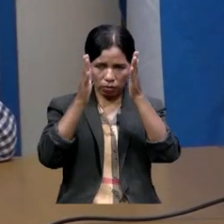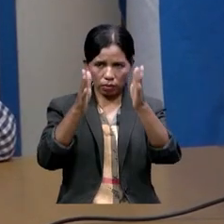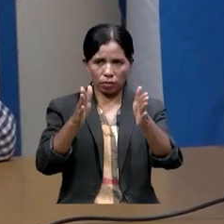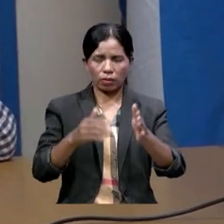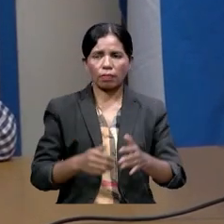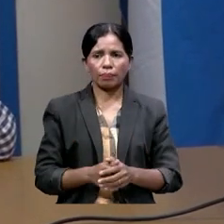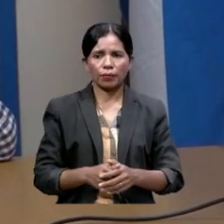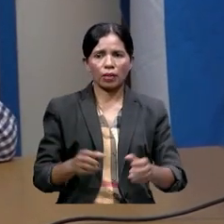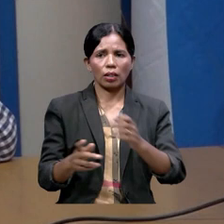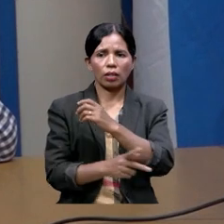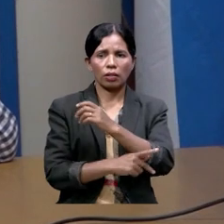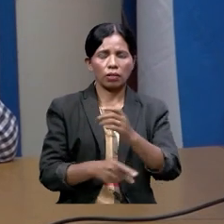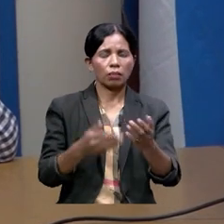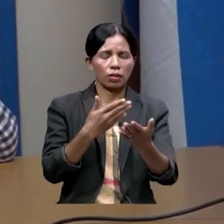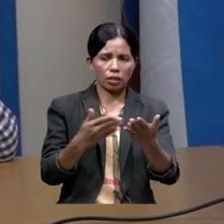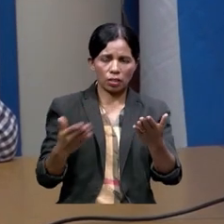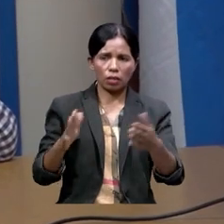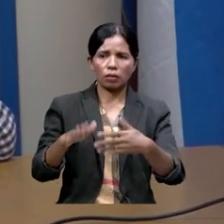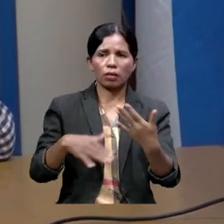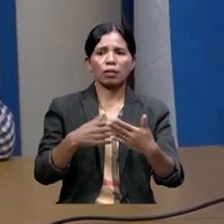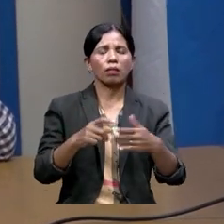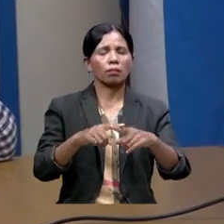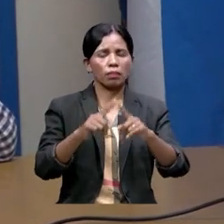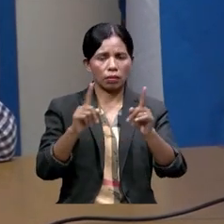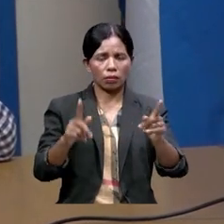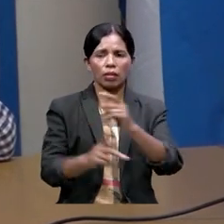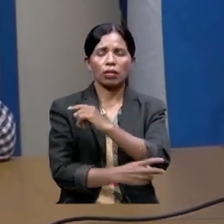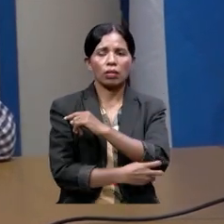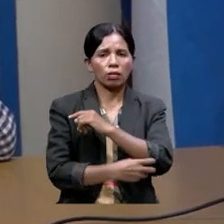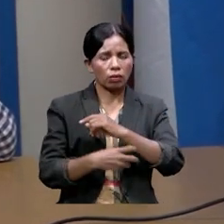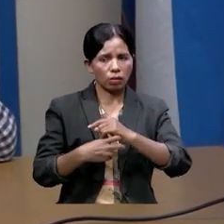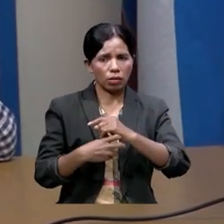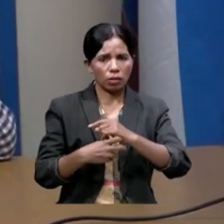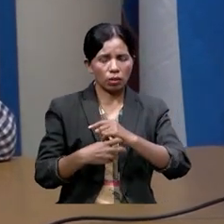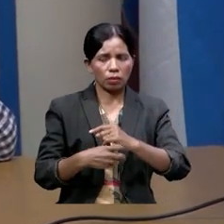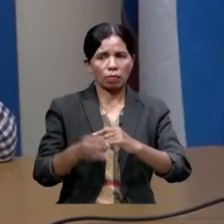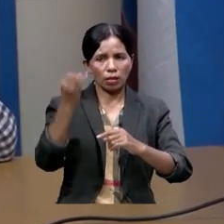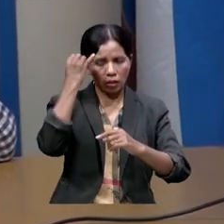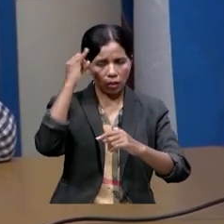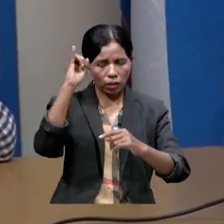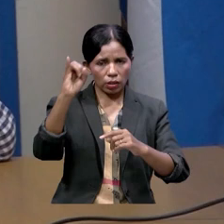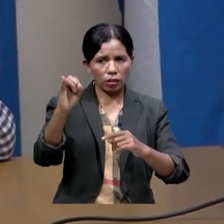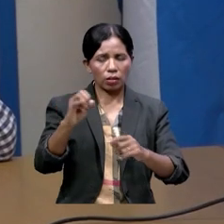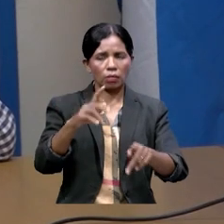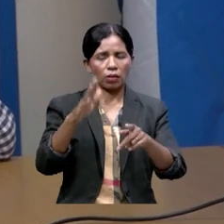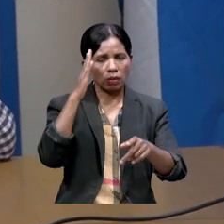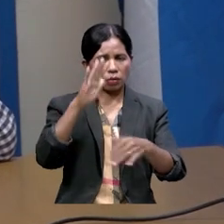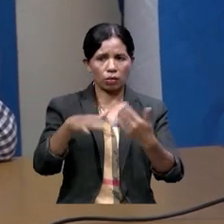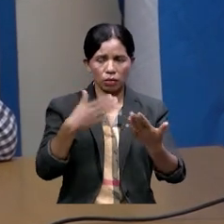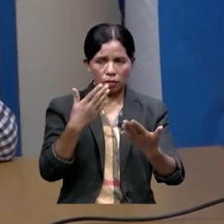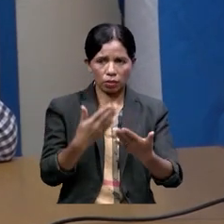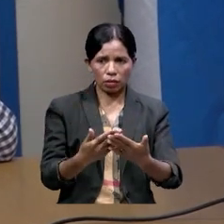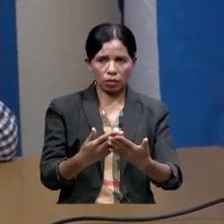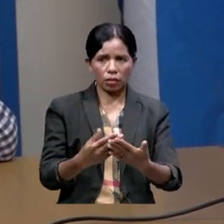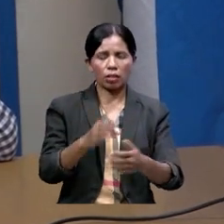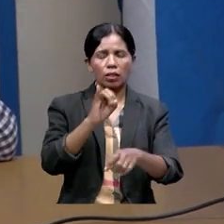las korupsaun da materia dit. Mas ve corrupção da ideia dos pensamentos e aí da ne hoto maka igreja